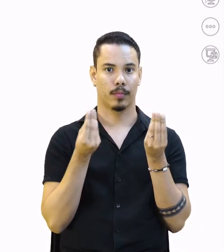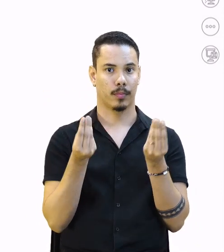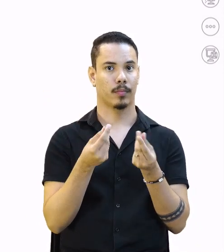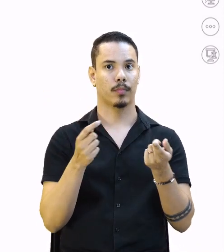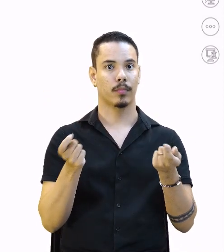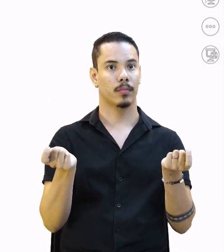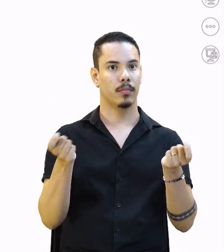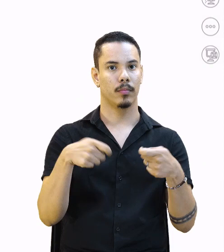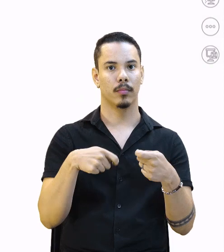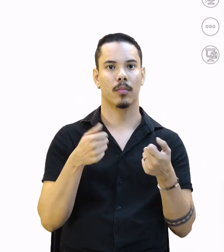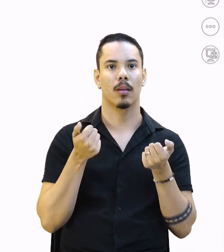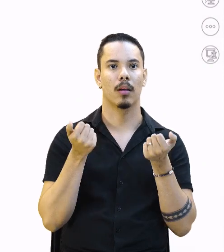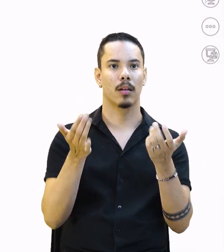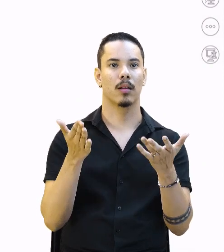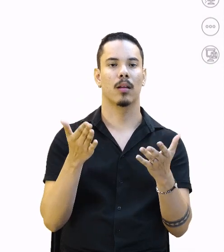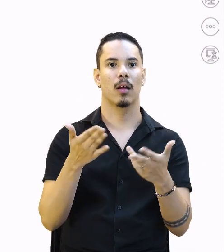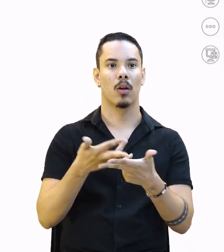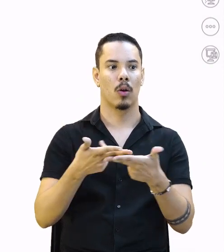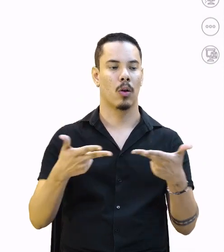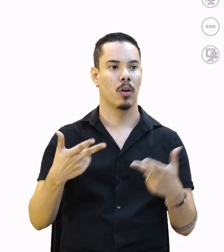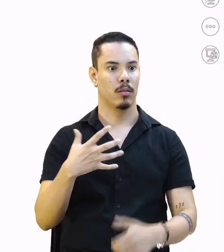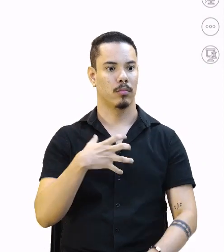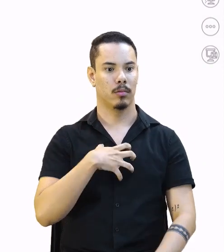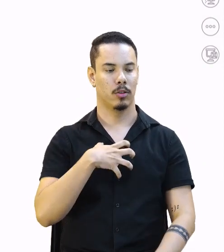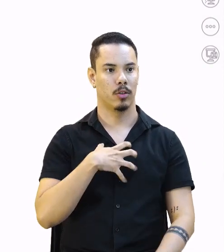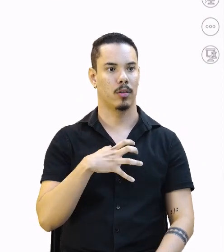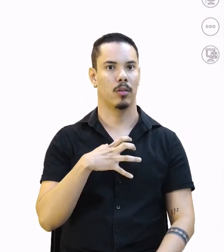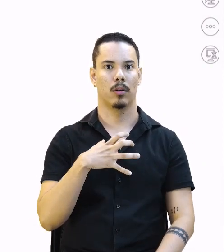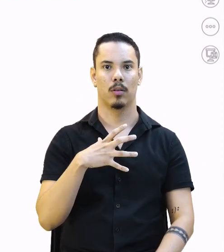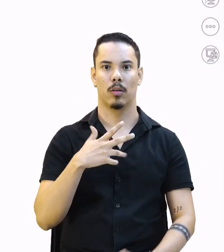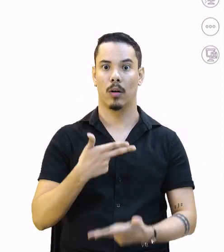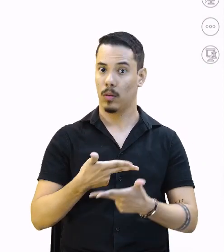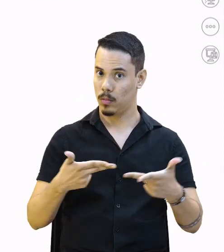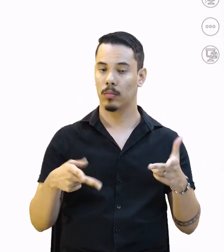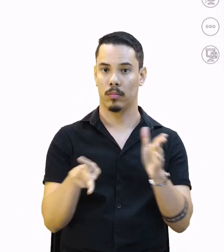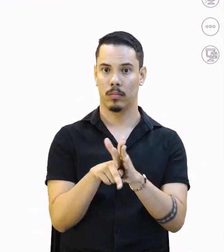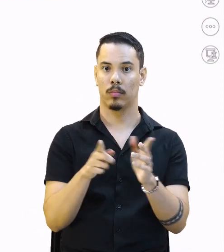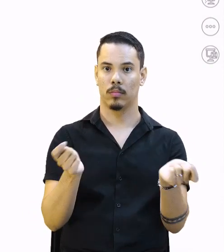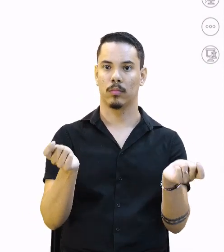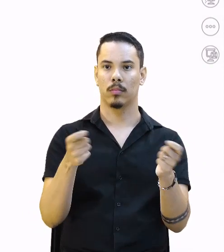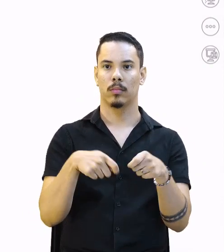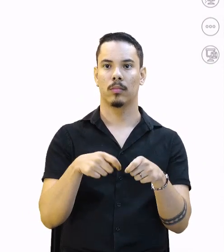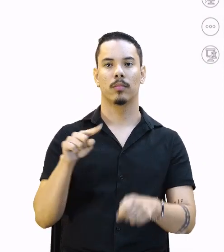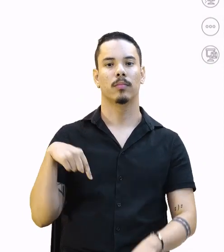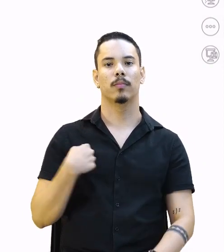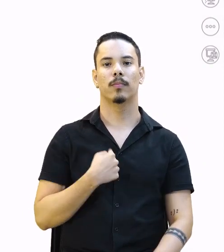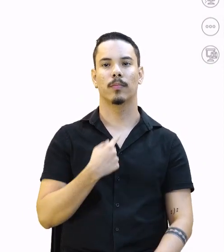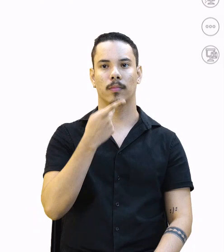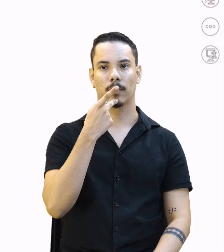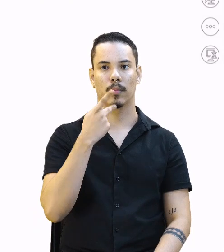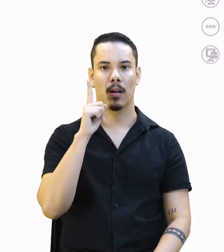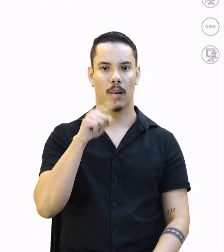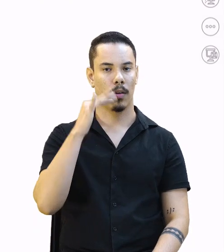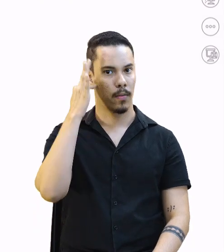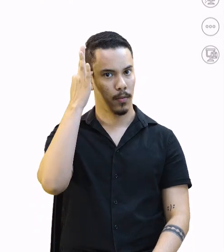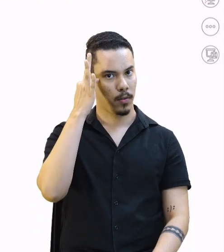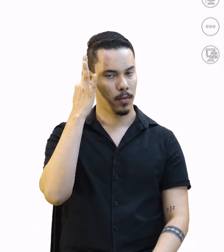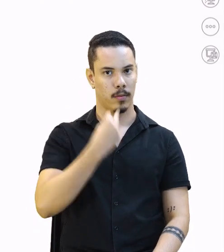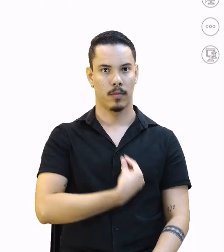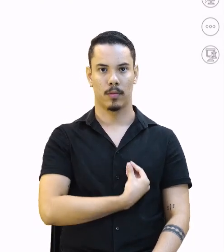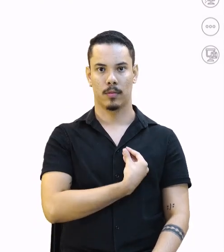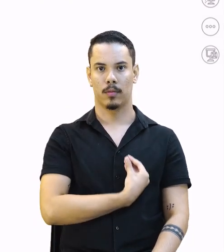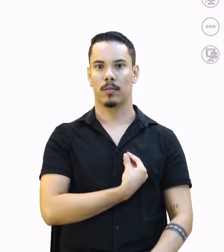de dar sentido às coisas. Nós daremos sentido a algo, tá? Chamamos de filosofia de vida a